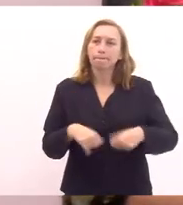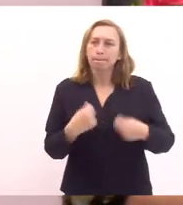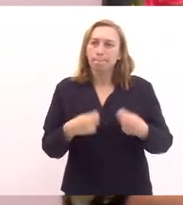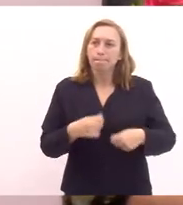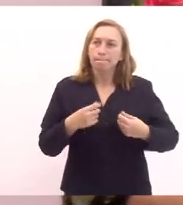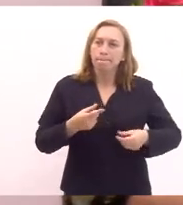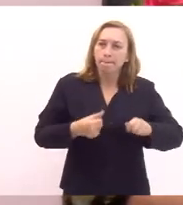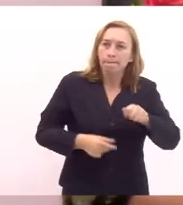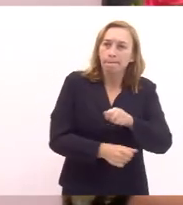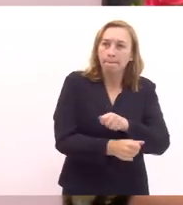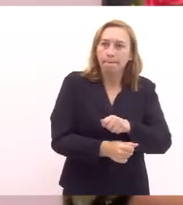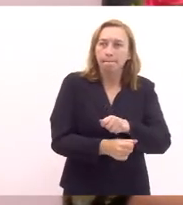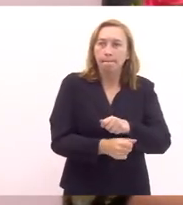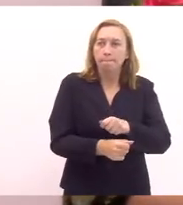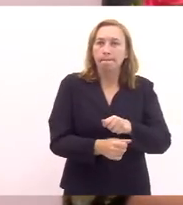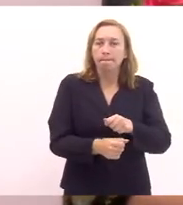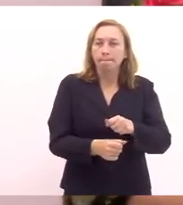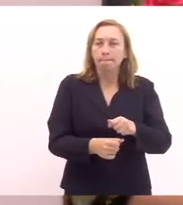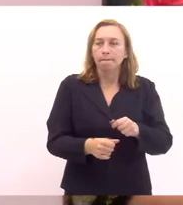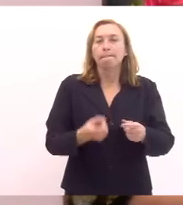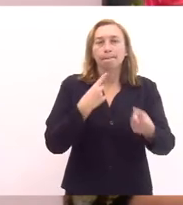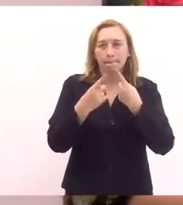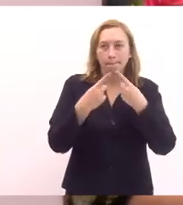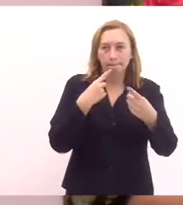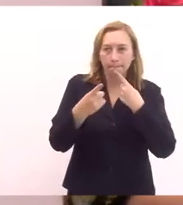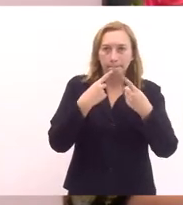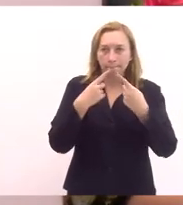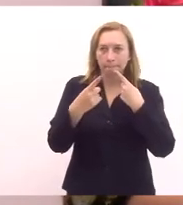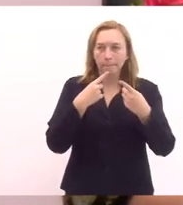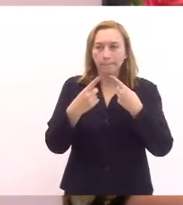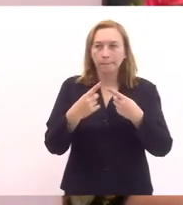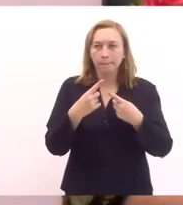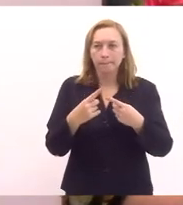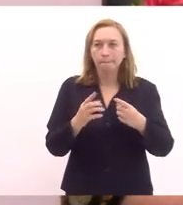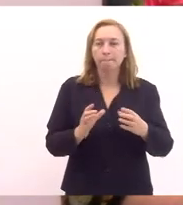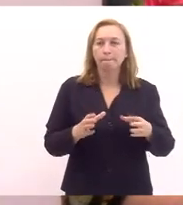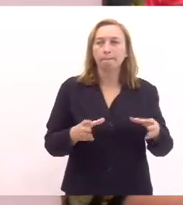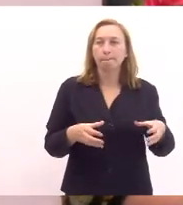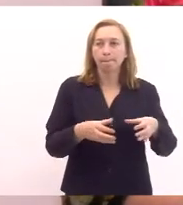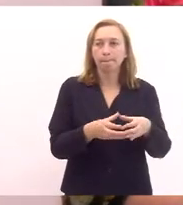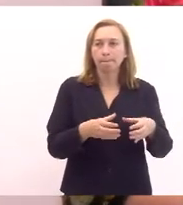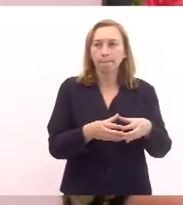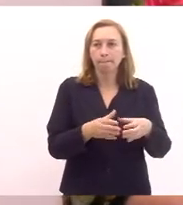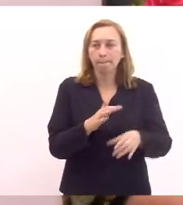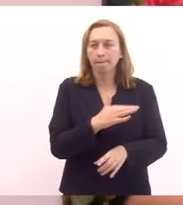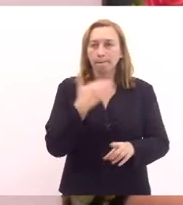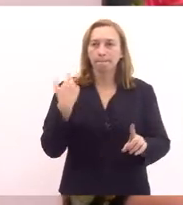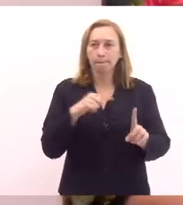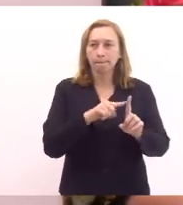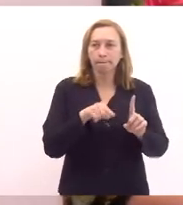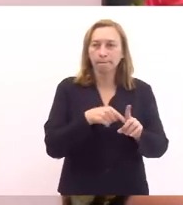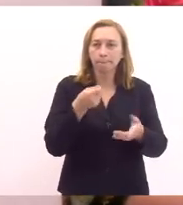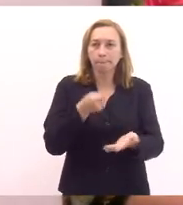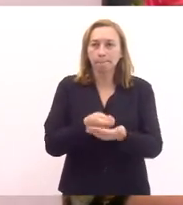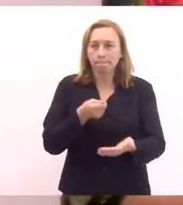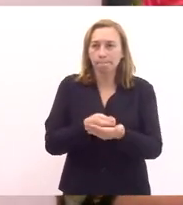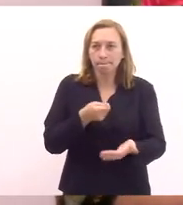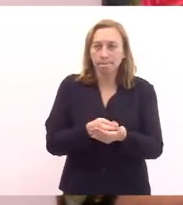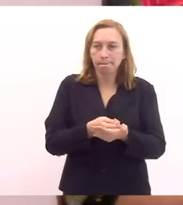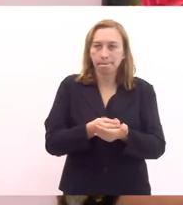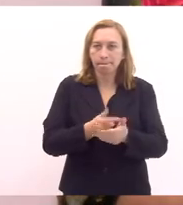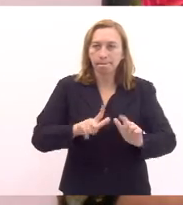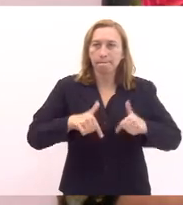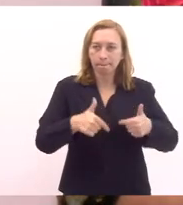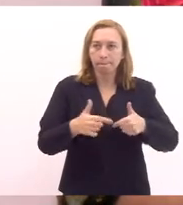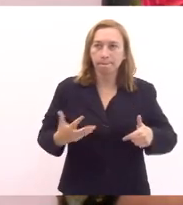que investir e fomentar as discussões nos comitês de mortalidade materna e cobrar a o